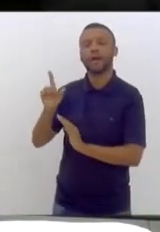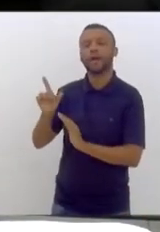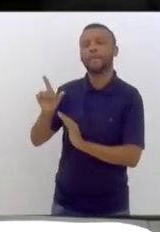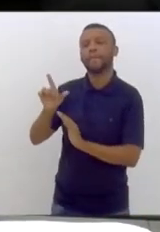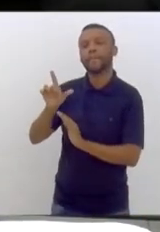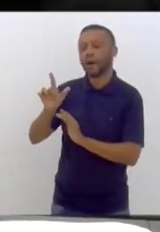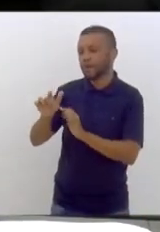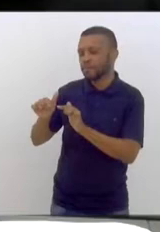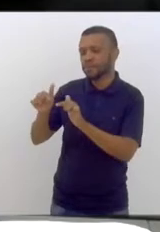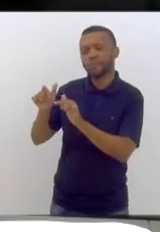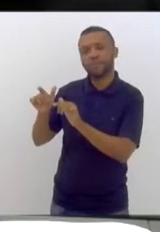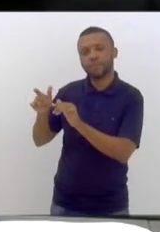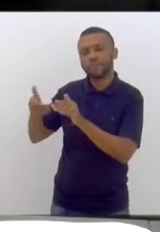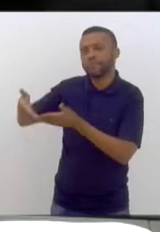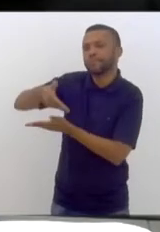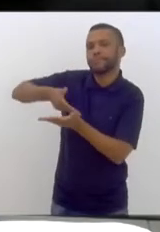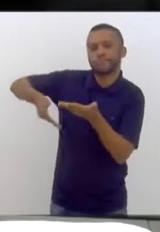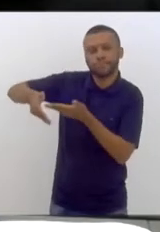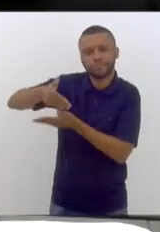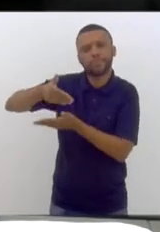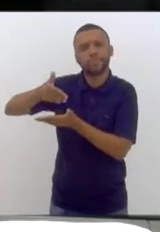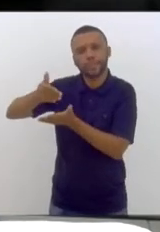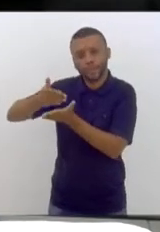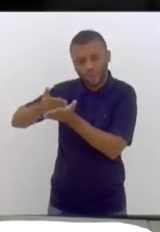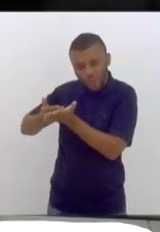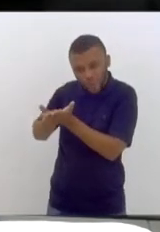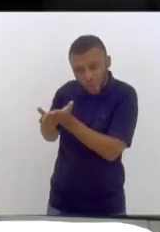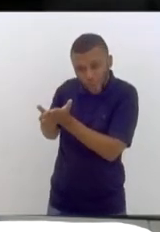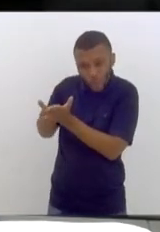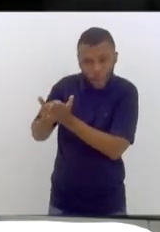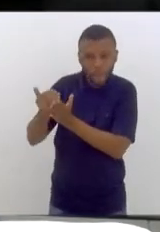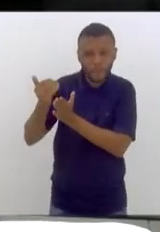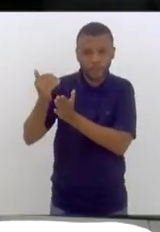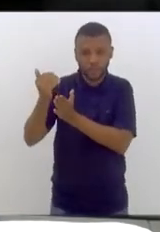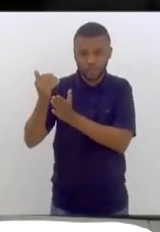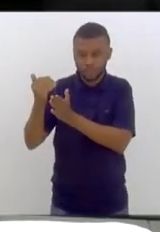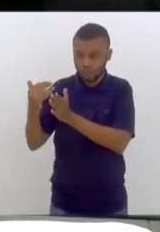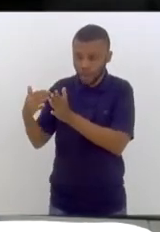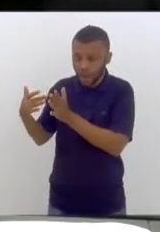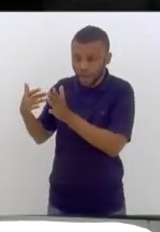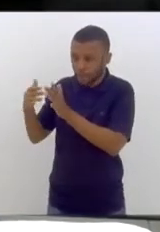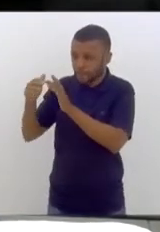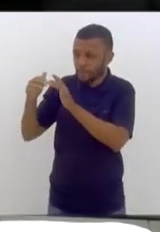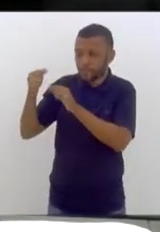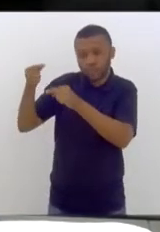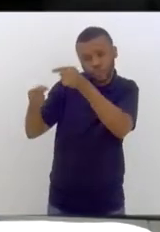vai desde o início até o momento da distribuição.